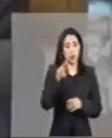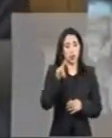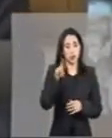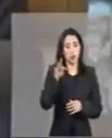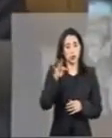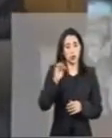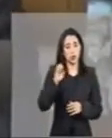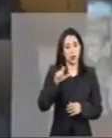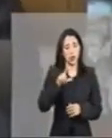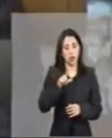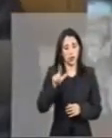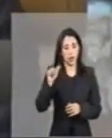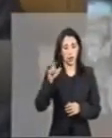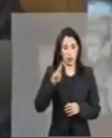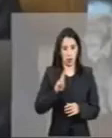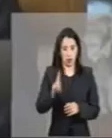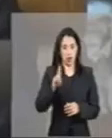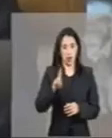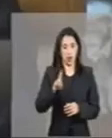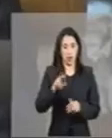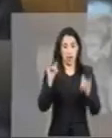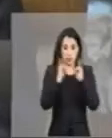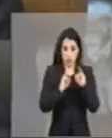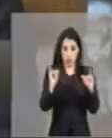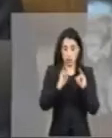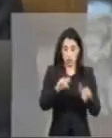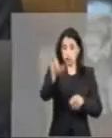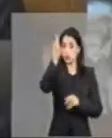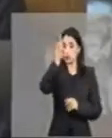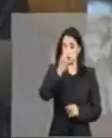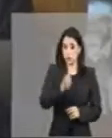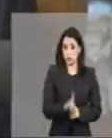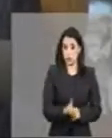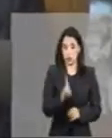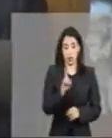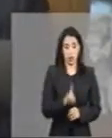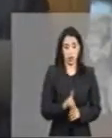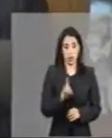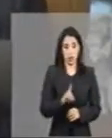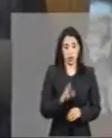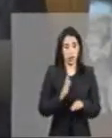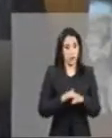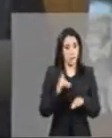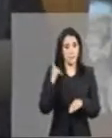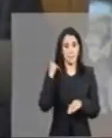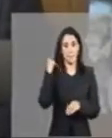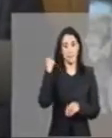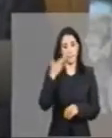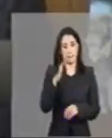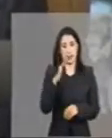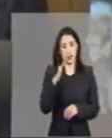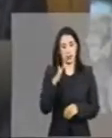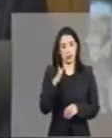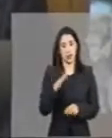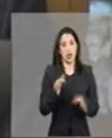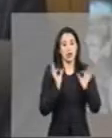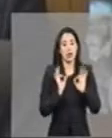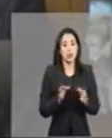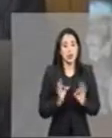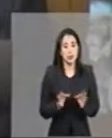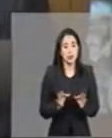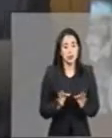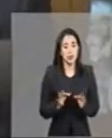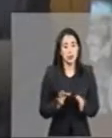própria declaração de direitos. E mais do que isso, é certo que,